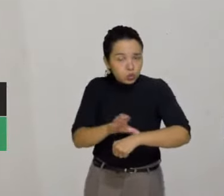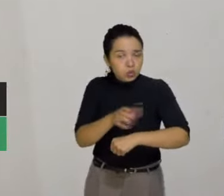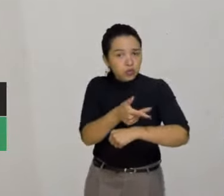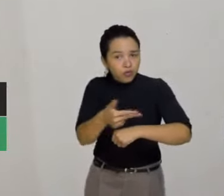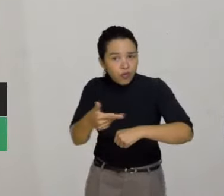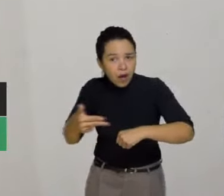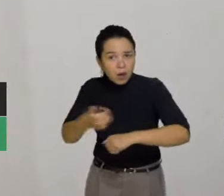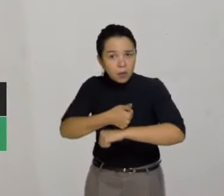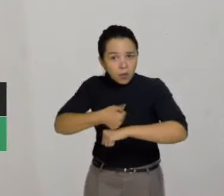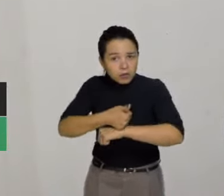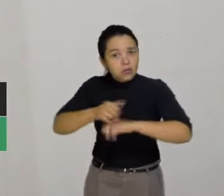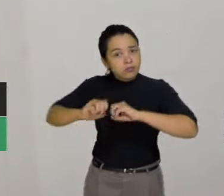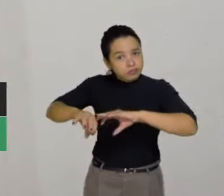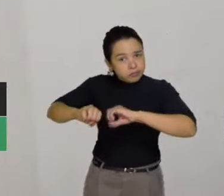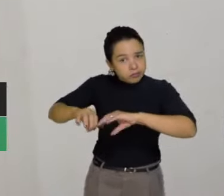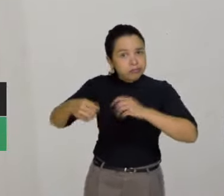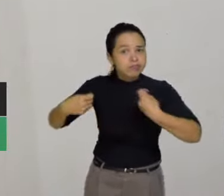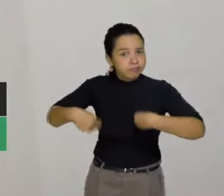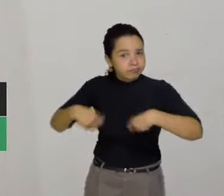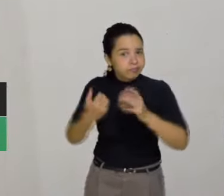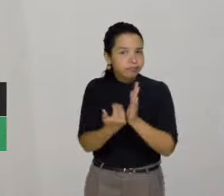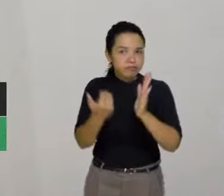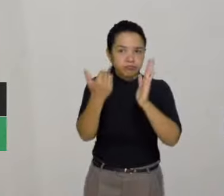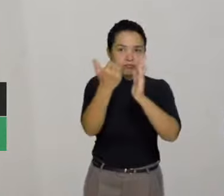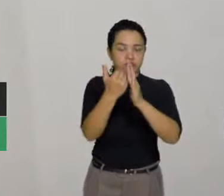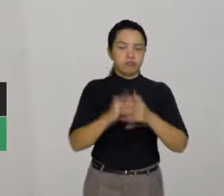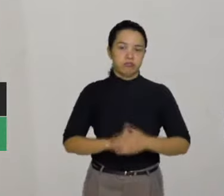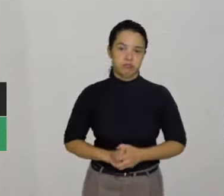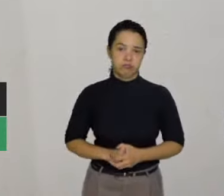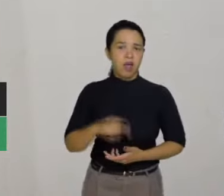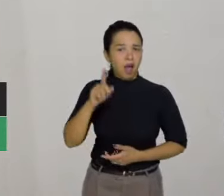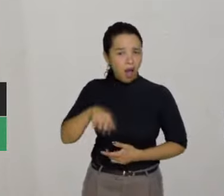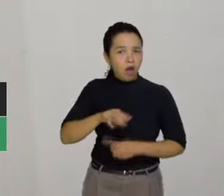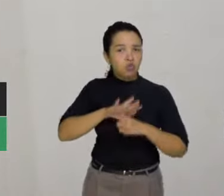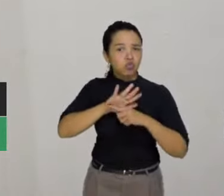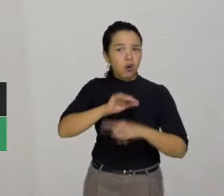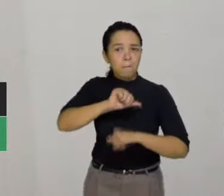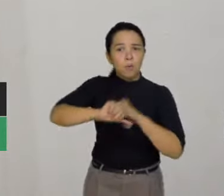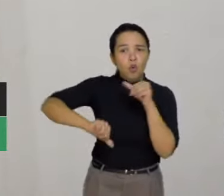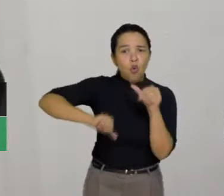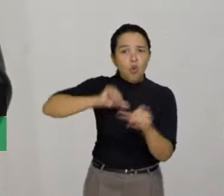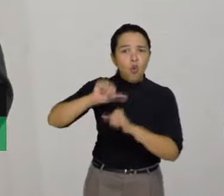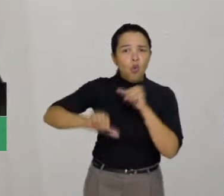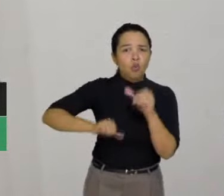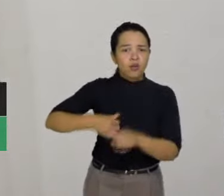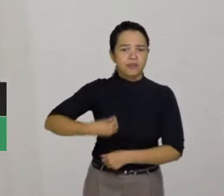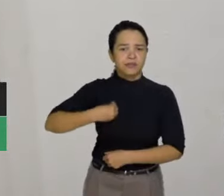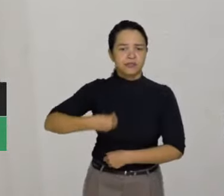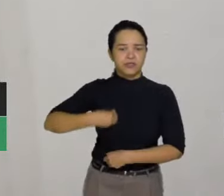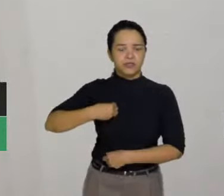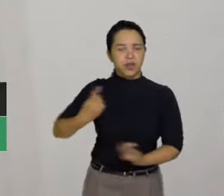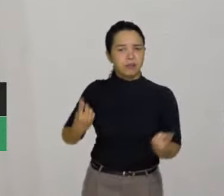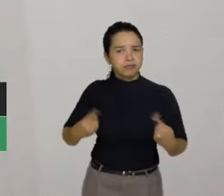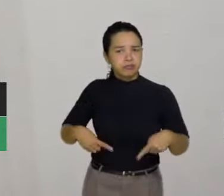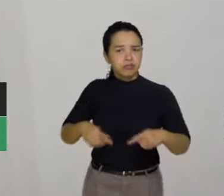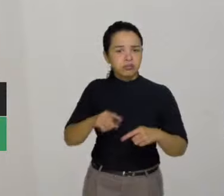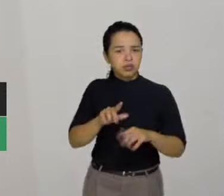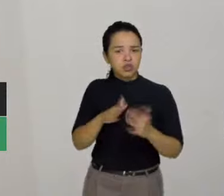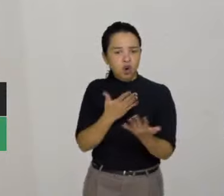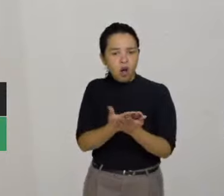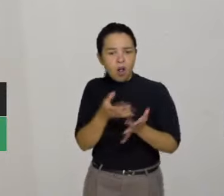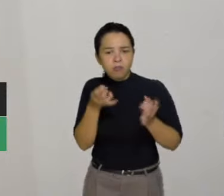Isso muda vidas, combate a evasão escolar, facilita a entrada